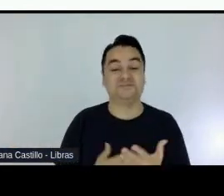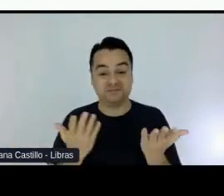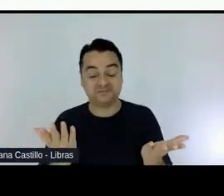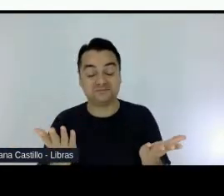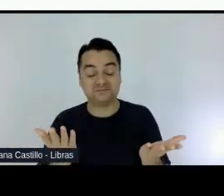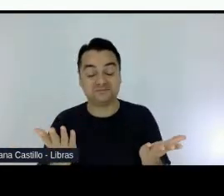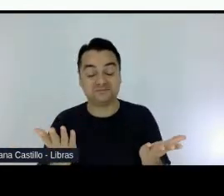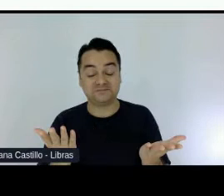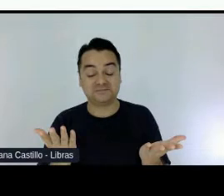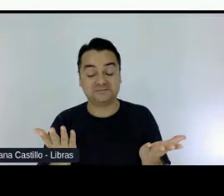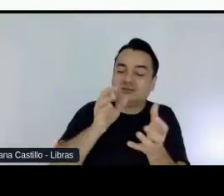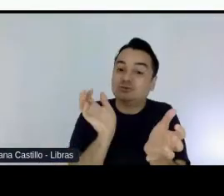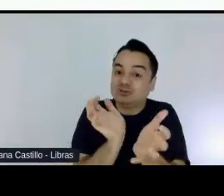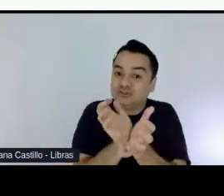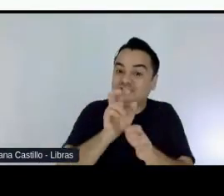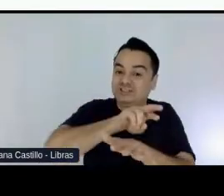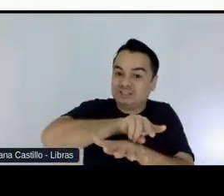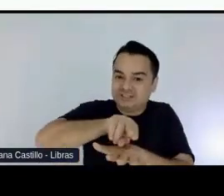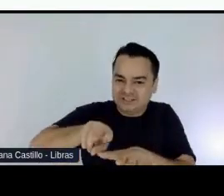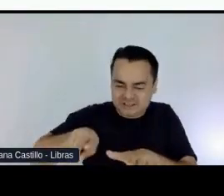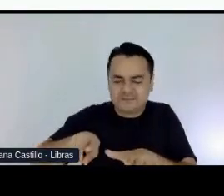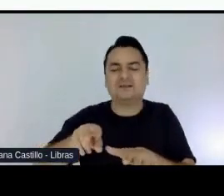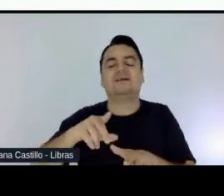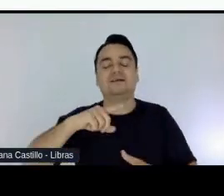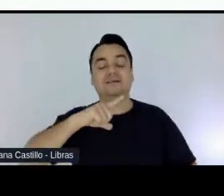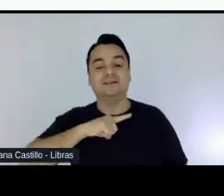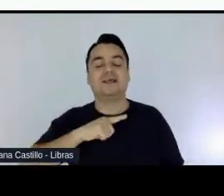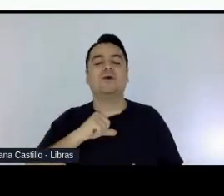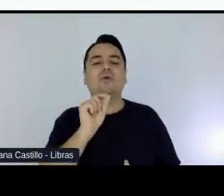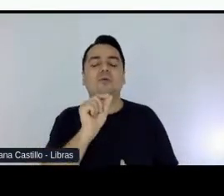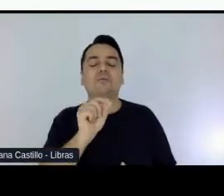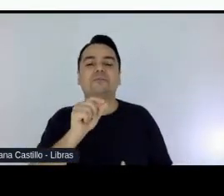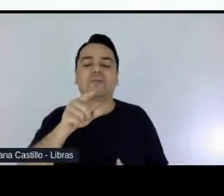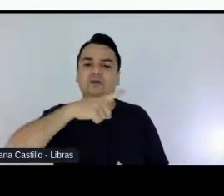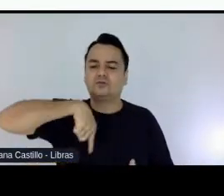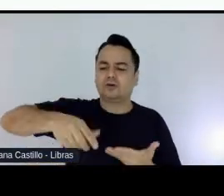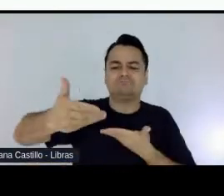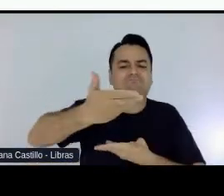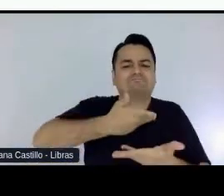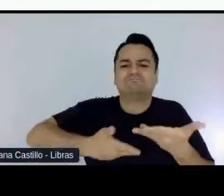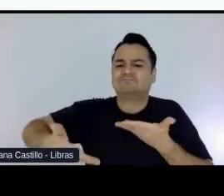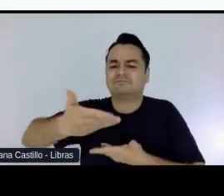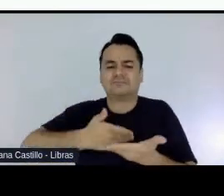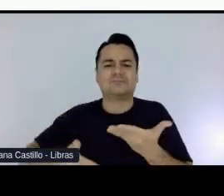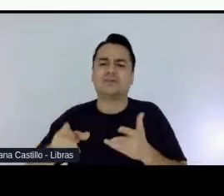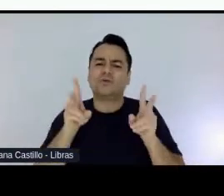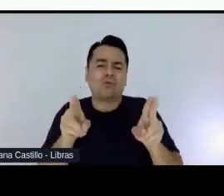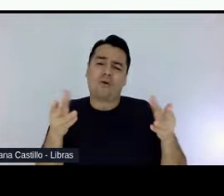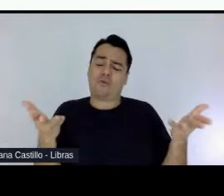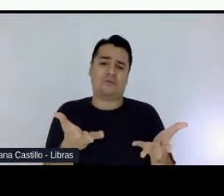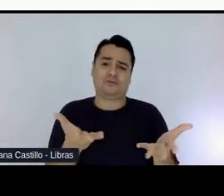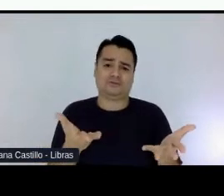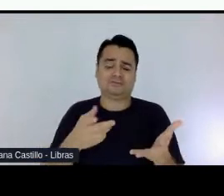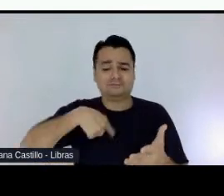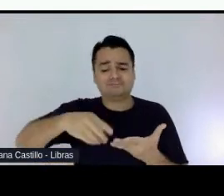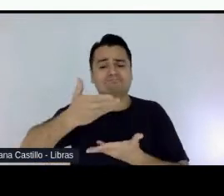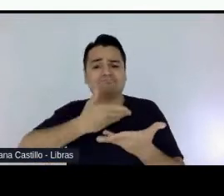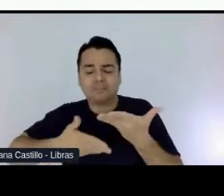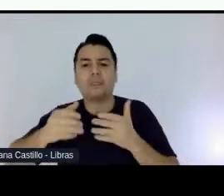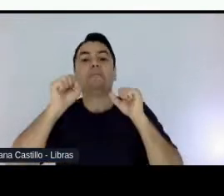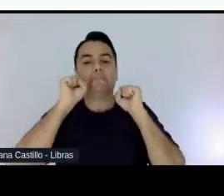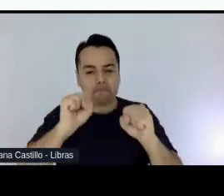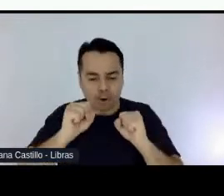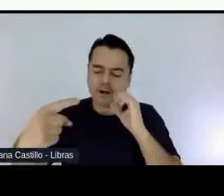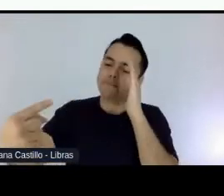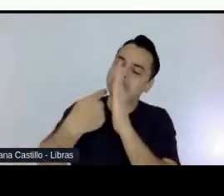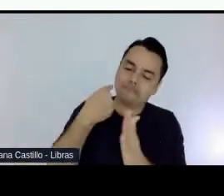desses times, né, dentro desses papos, a gente abre para trocar, igual a gente está fazendo aqui agora, né? A gente manda pergunta,